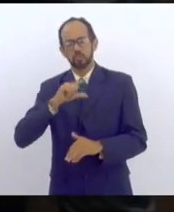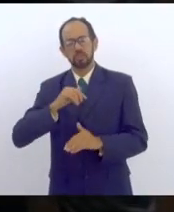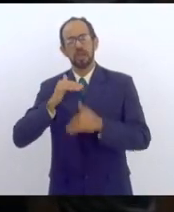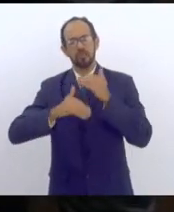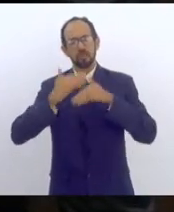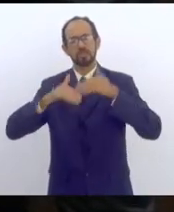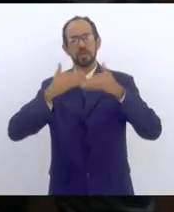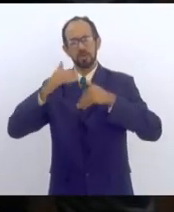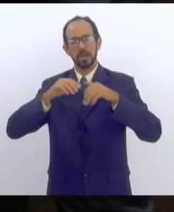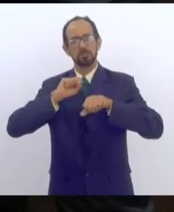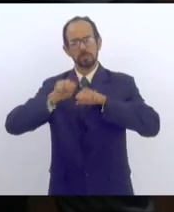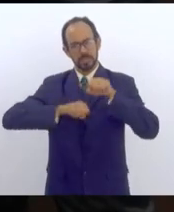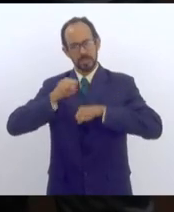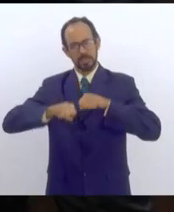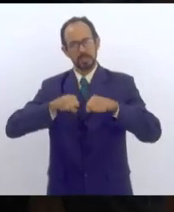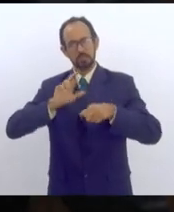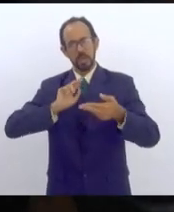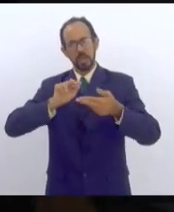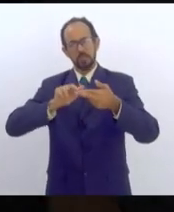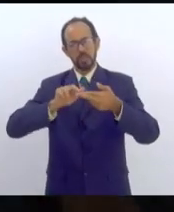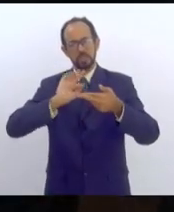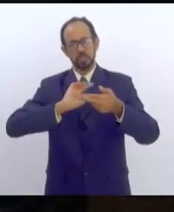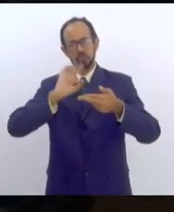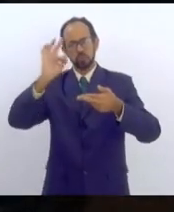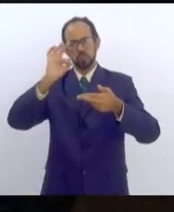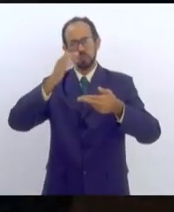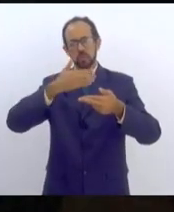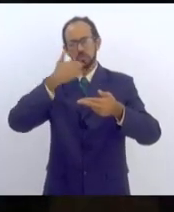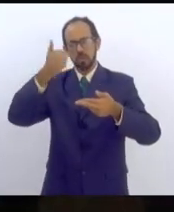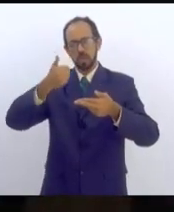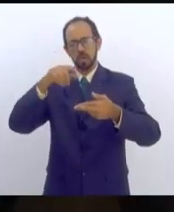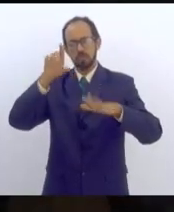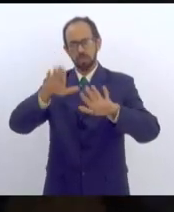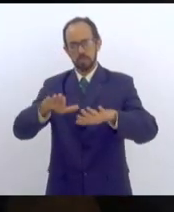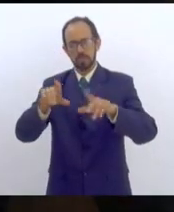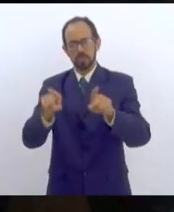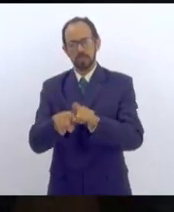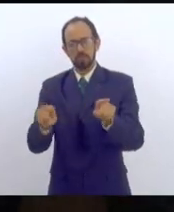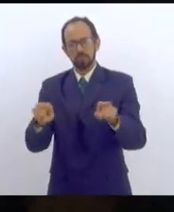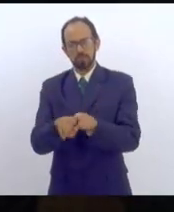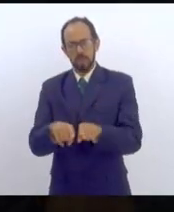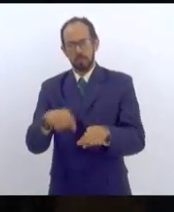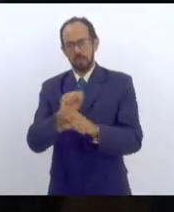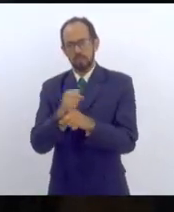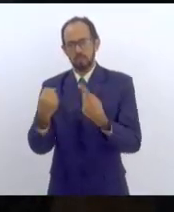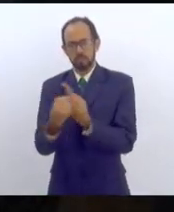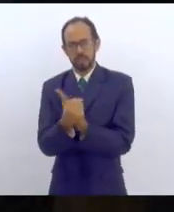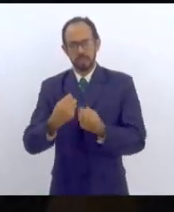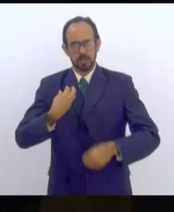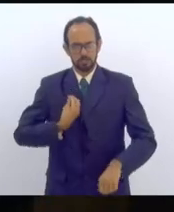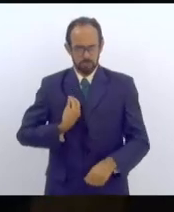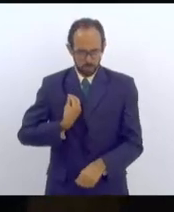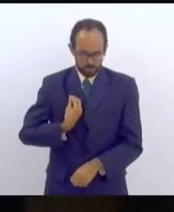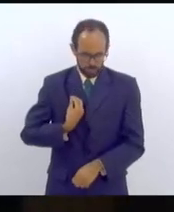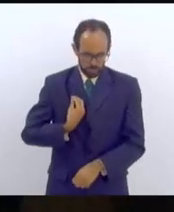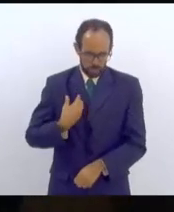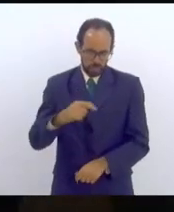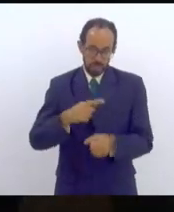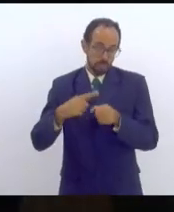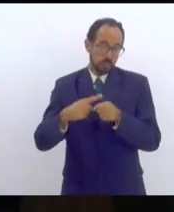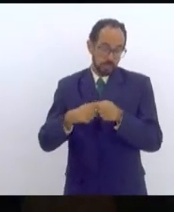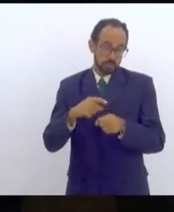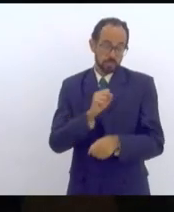uma referência do futuro, seja uma referência para a nossa sociedade presente. E que a cidade de São Gonçalo